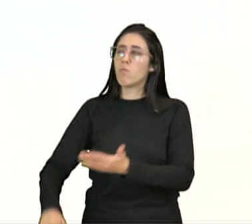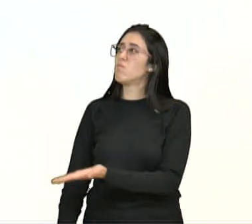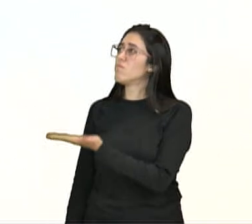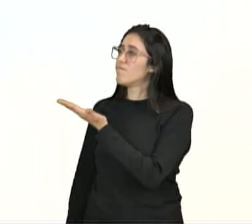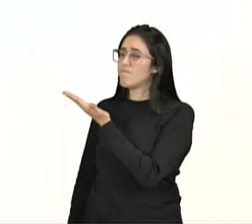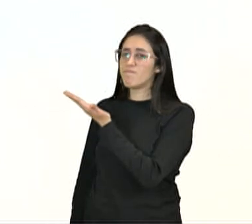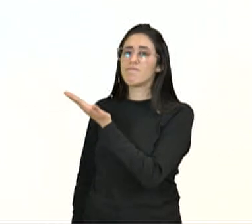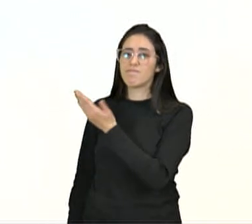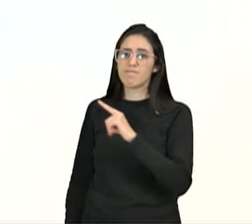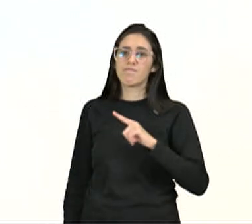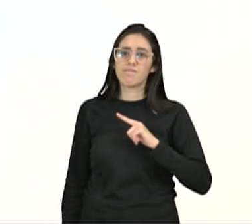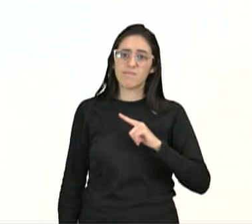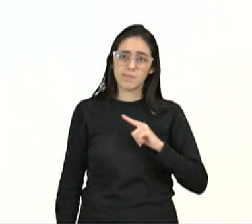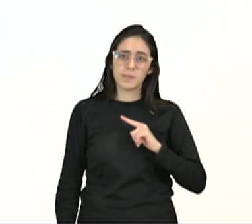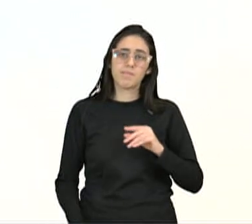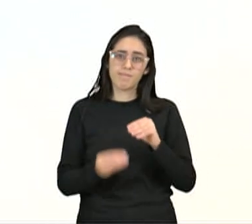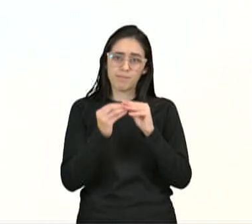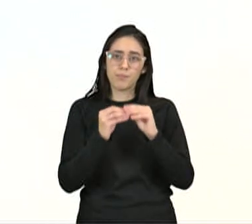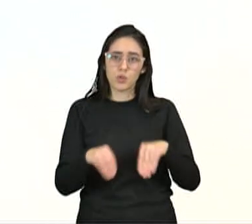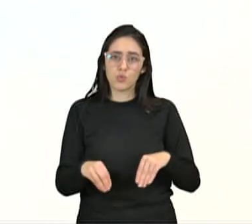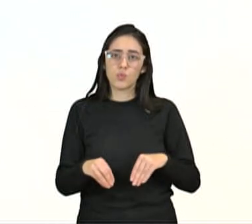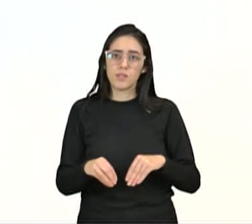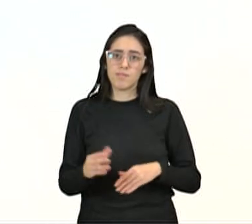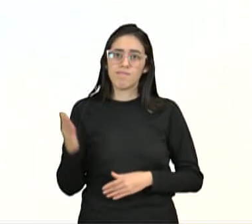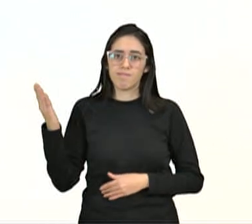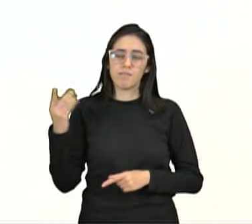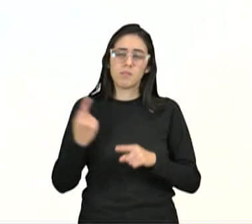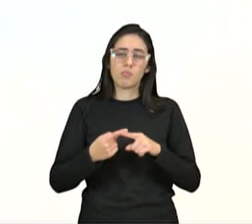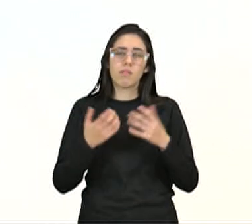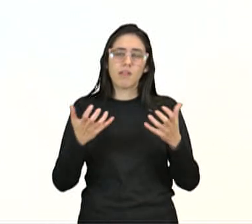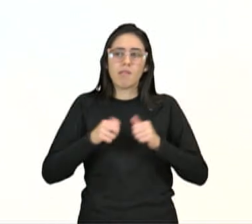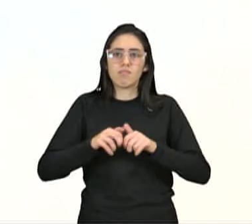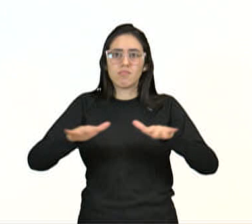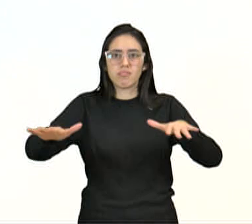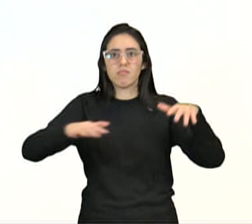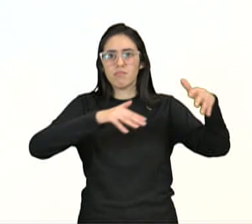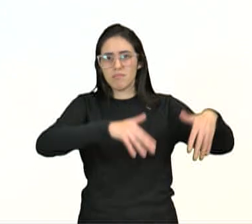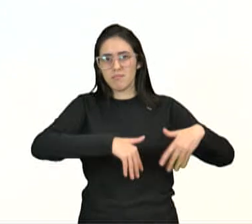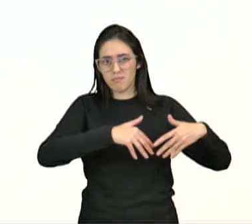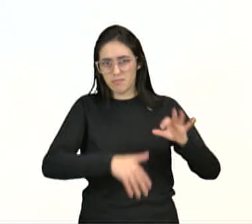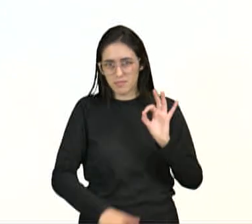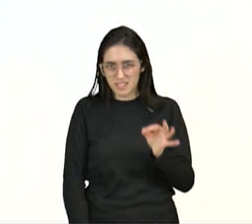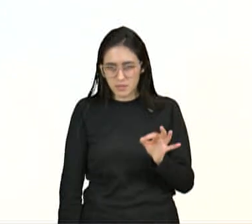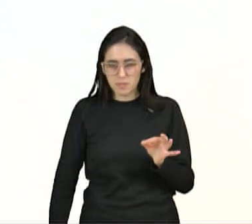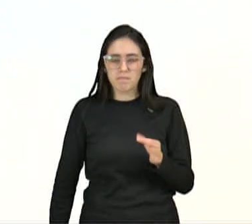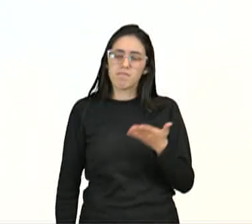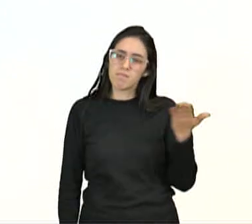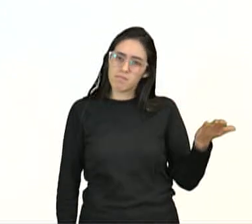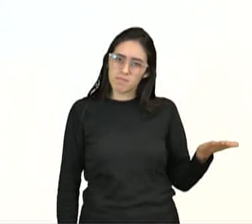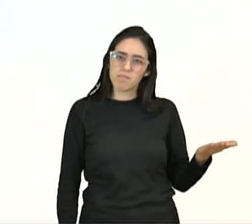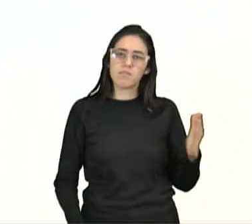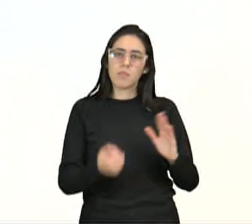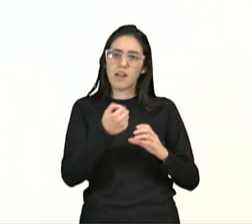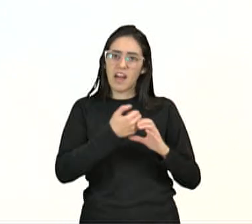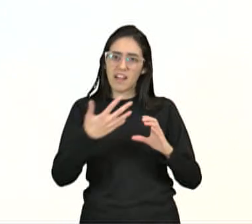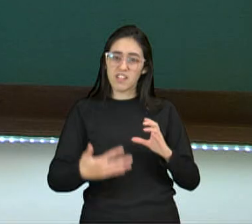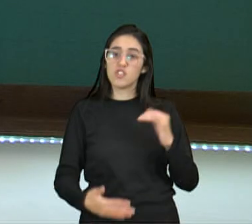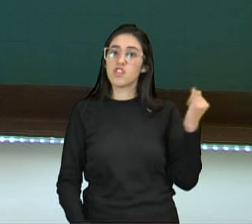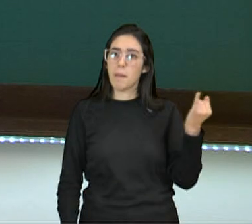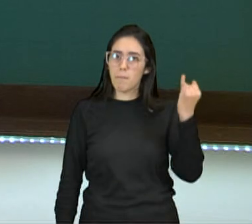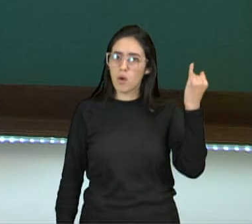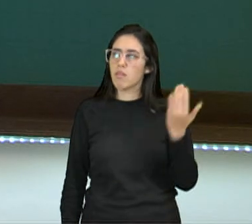amazônica que estão sendo afetadas ali pela expansão da fronteira agrícola, certo? Então, uma característica importante para